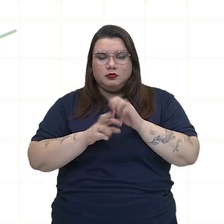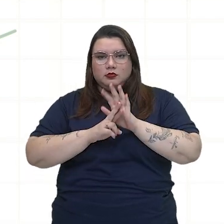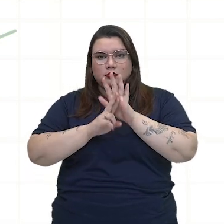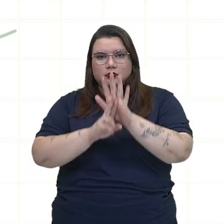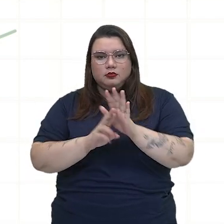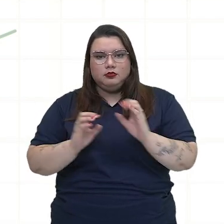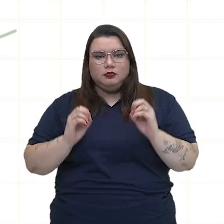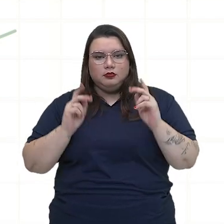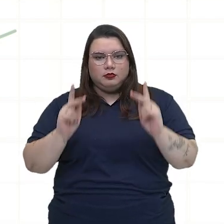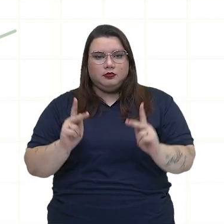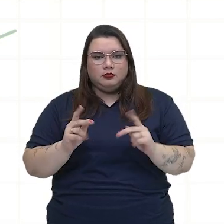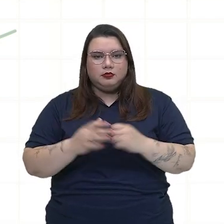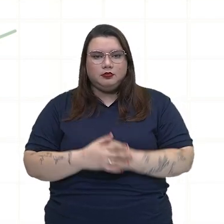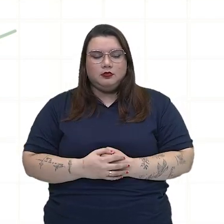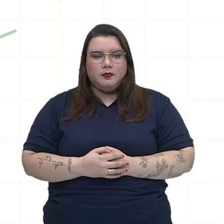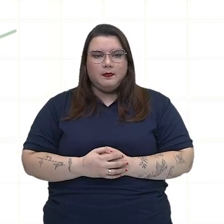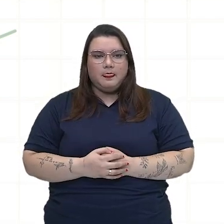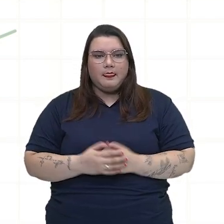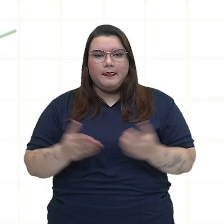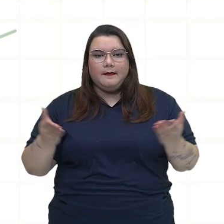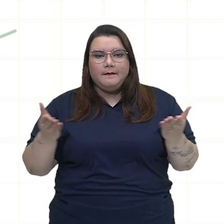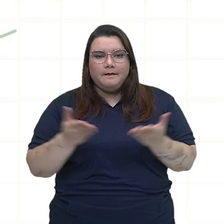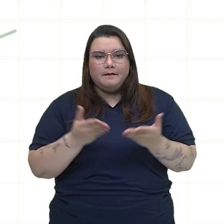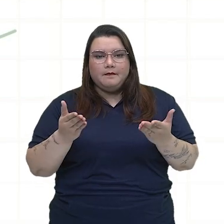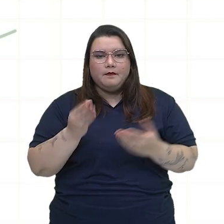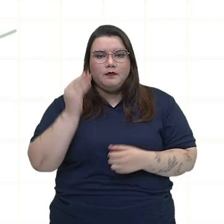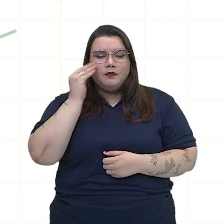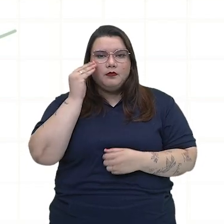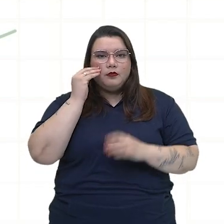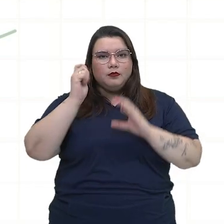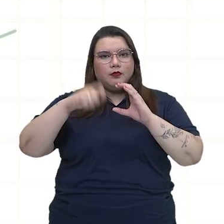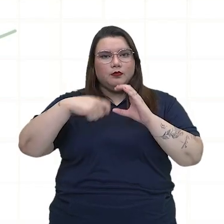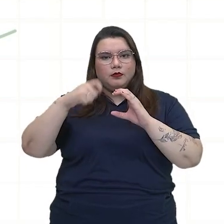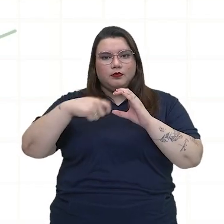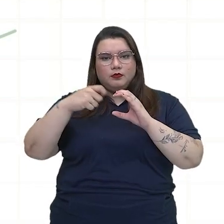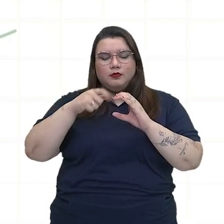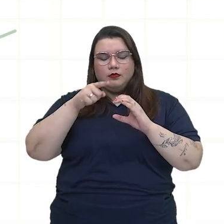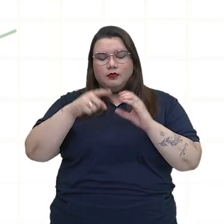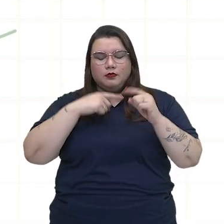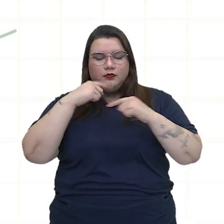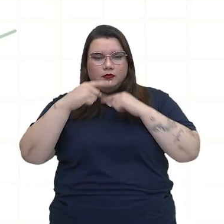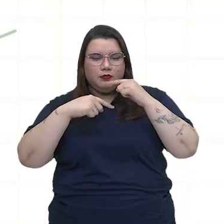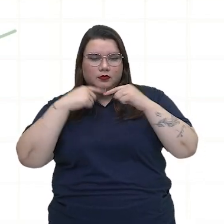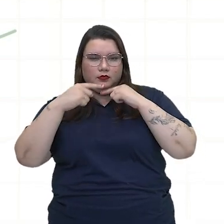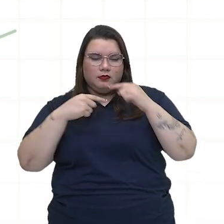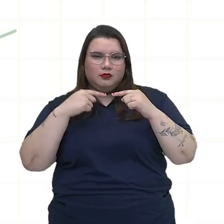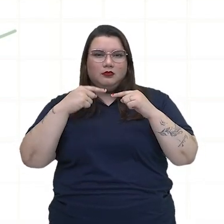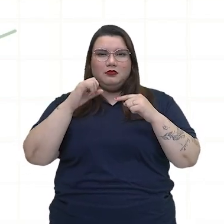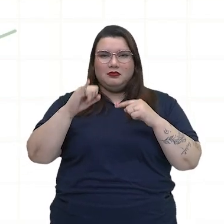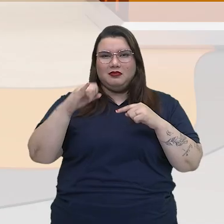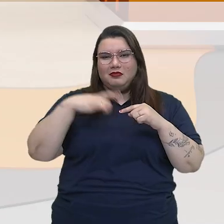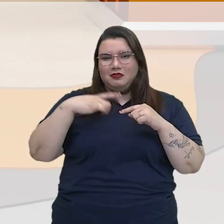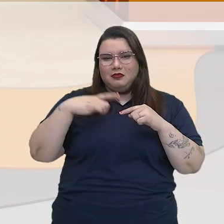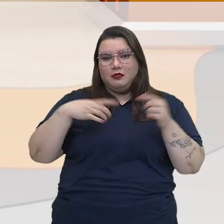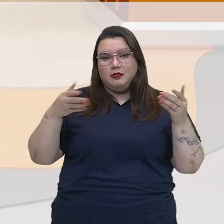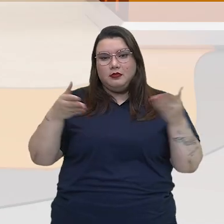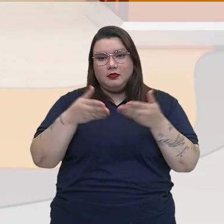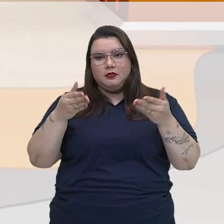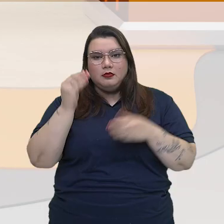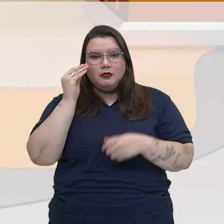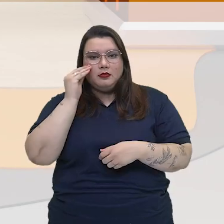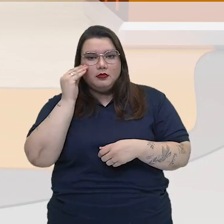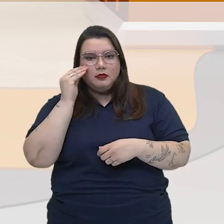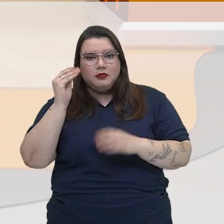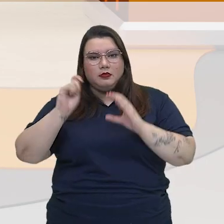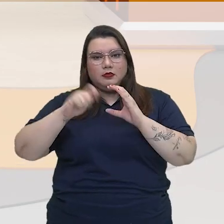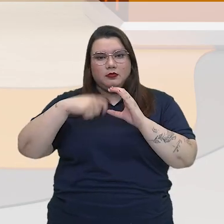Tá? Para finalizar, nós vamos agora ver um vídeo para tirar essa dúvida que deve ter ficado na cabeça de vocês.